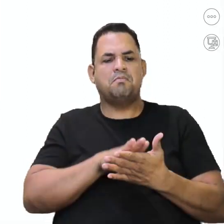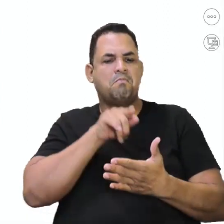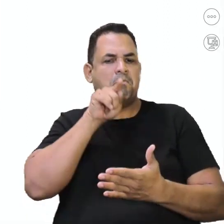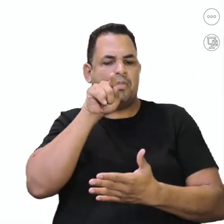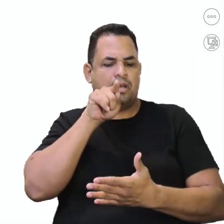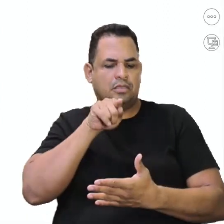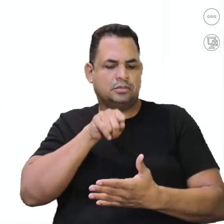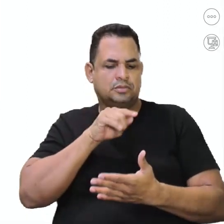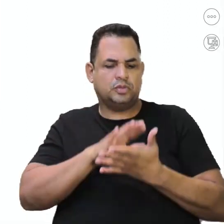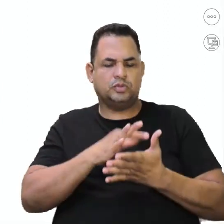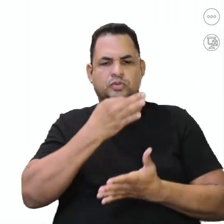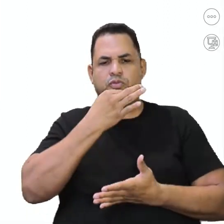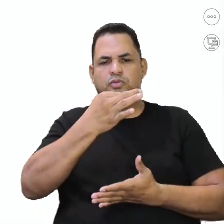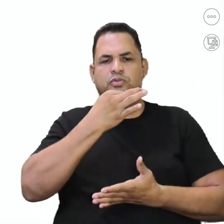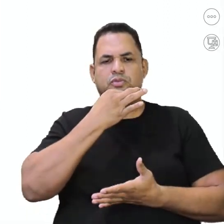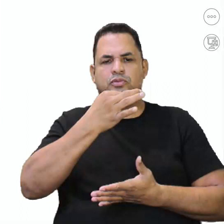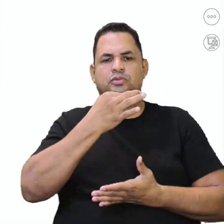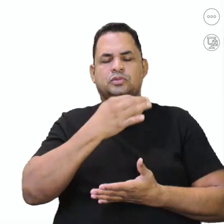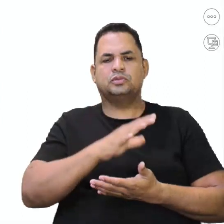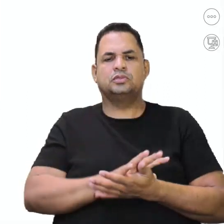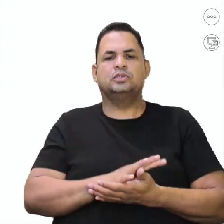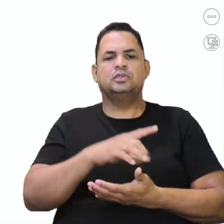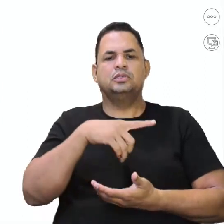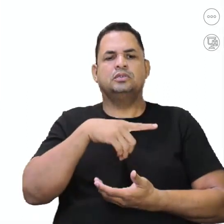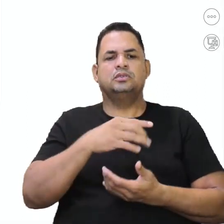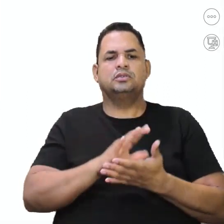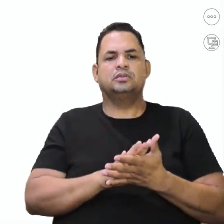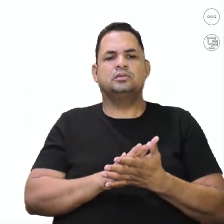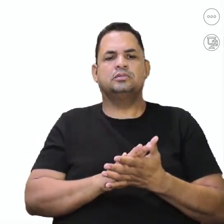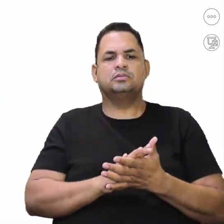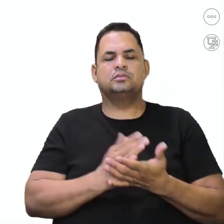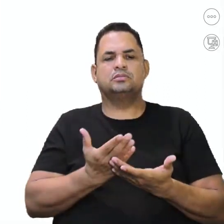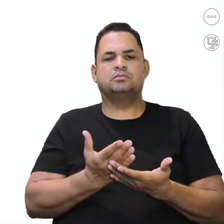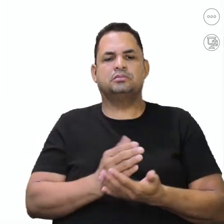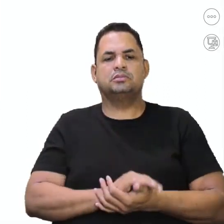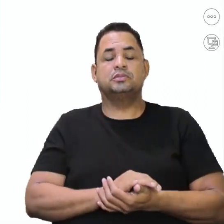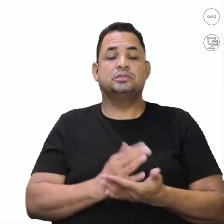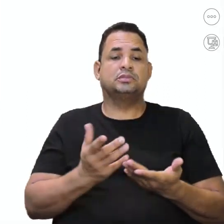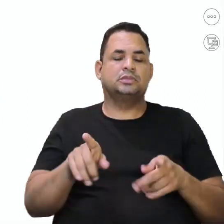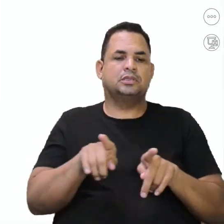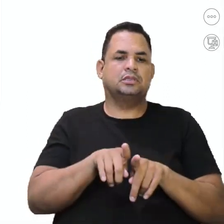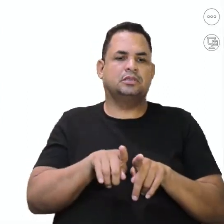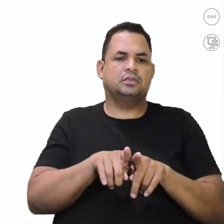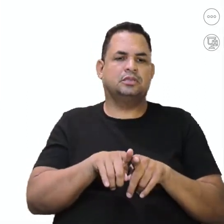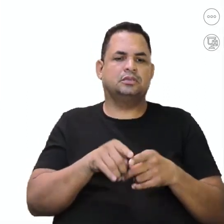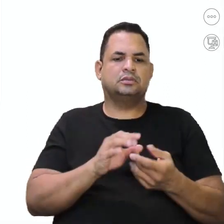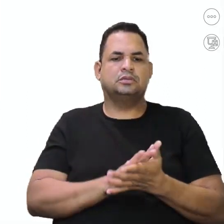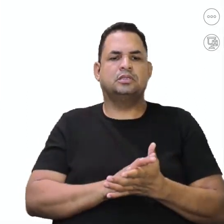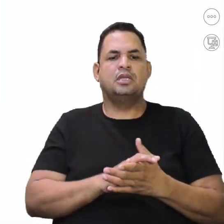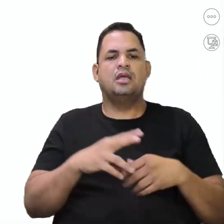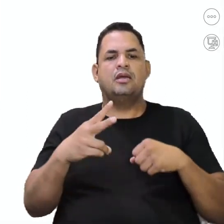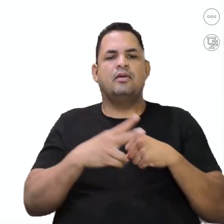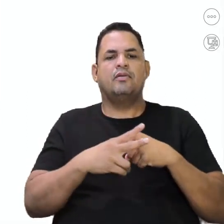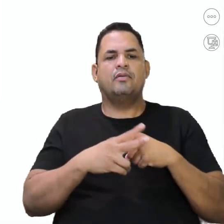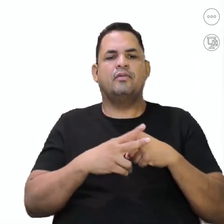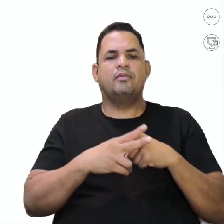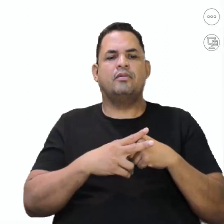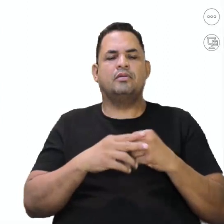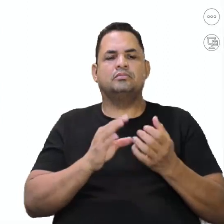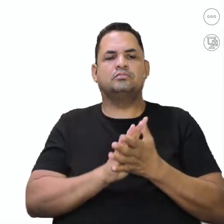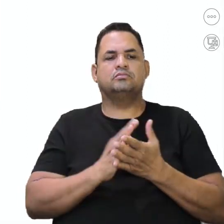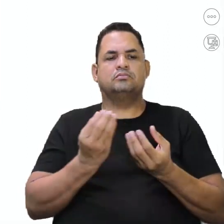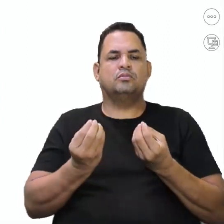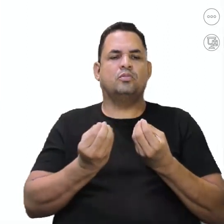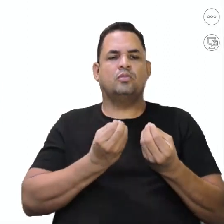marcadores de discurso, certo? E também vamos ver sobre os Modal Verbs, verbos modais, que são